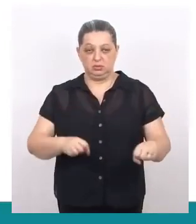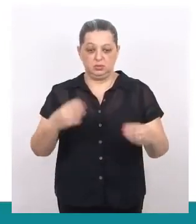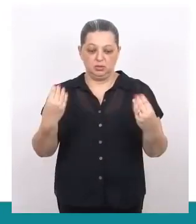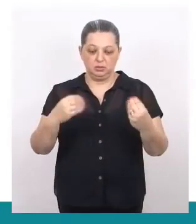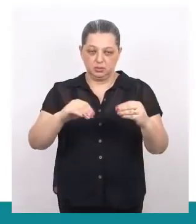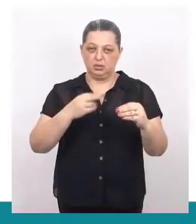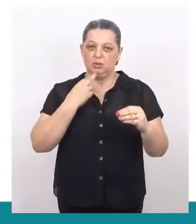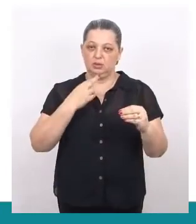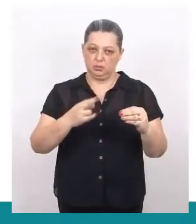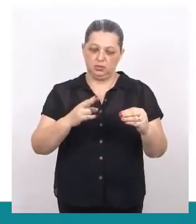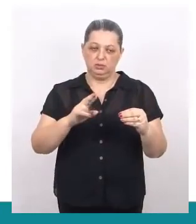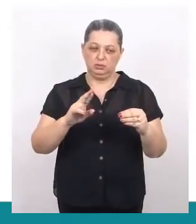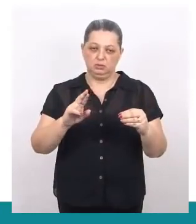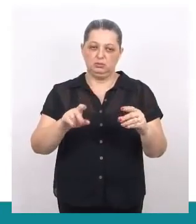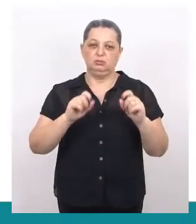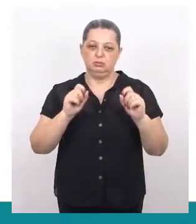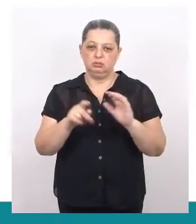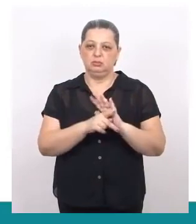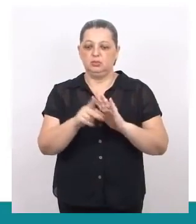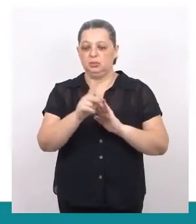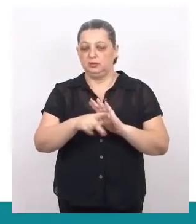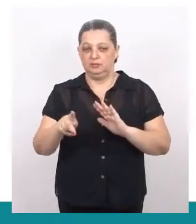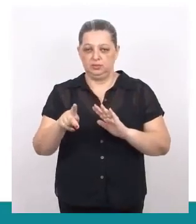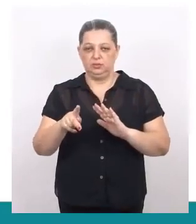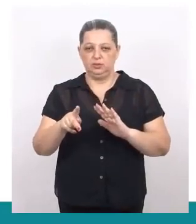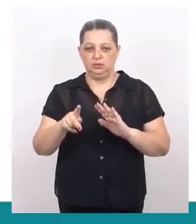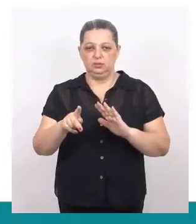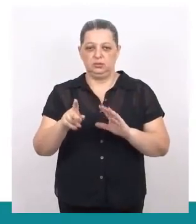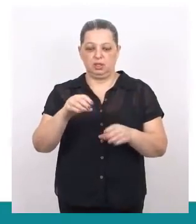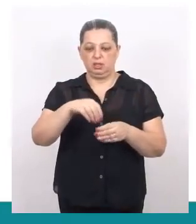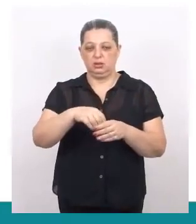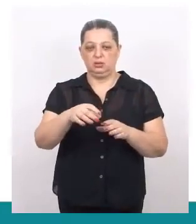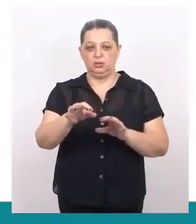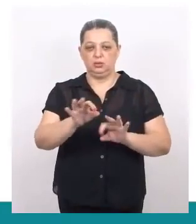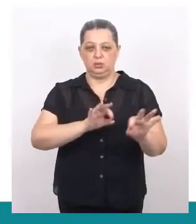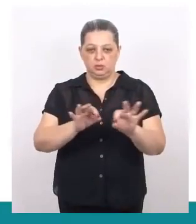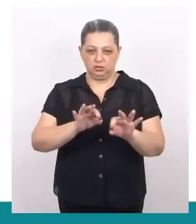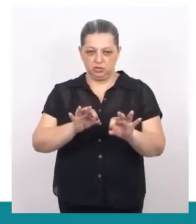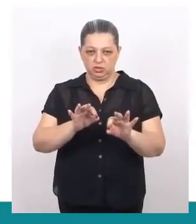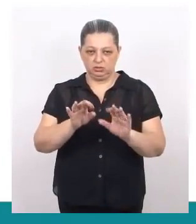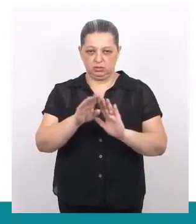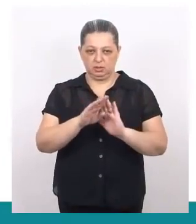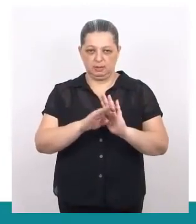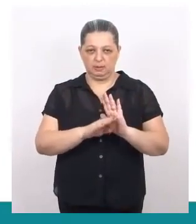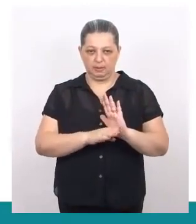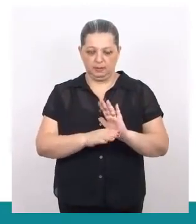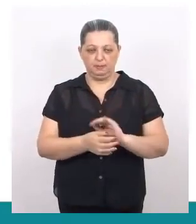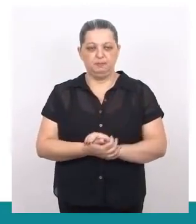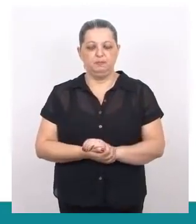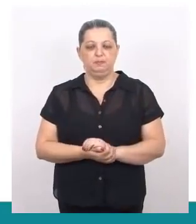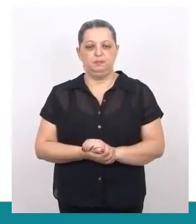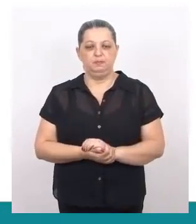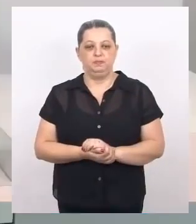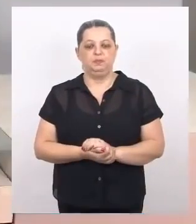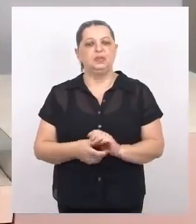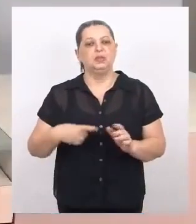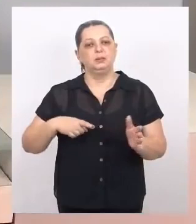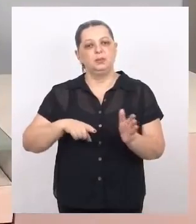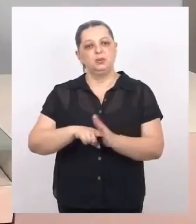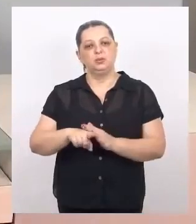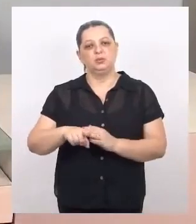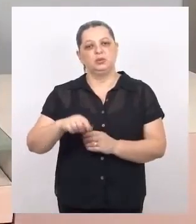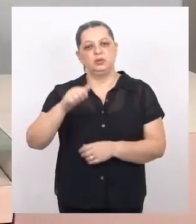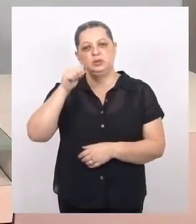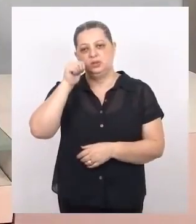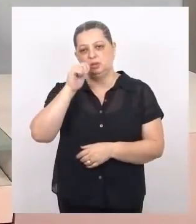resultado final apontando quem é o docente que ficará no projeto. Alguma coisa? Tem uma pergunta aqui da Cristina, que ela pergunta se